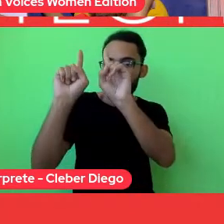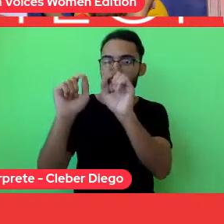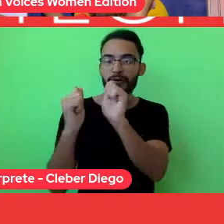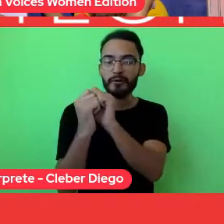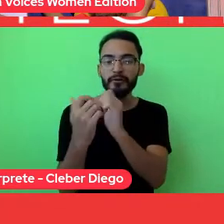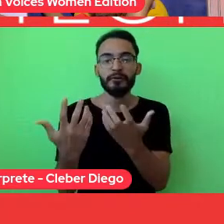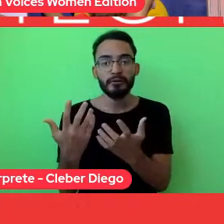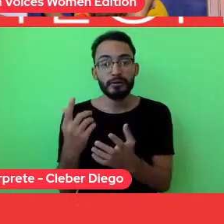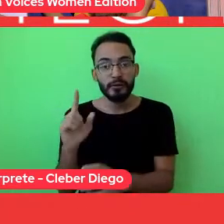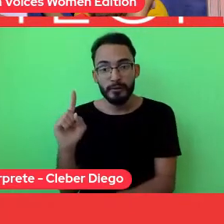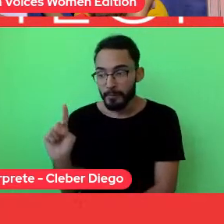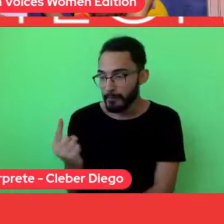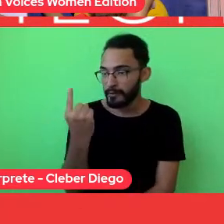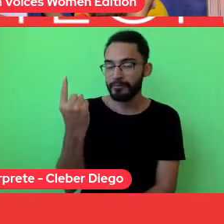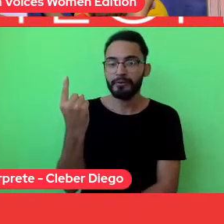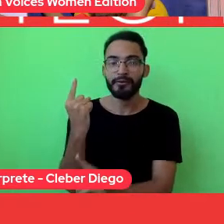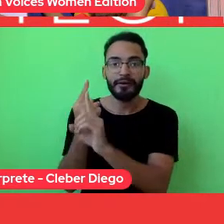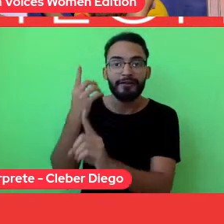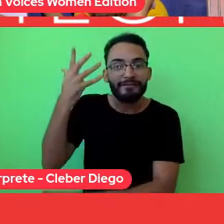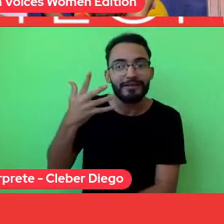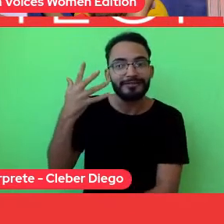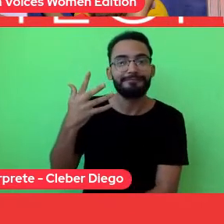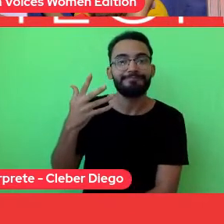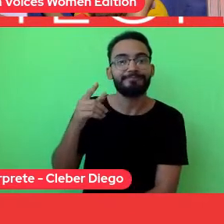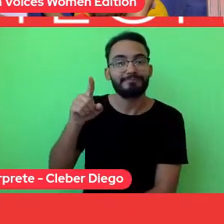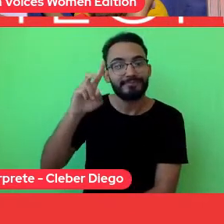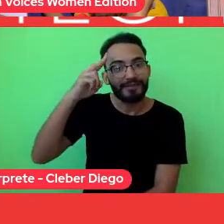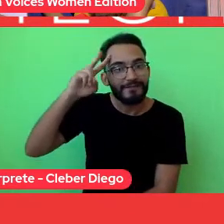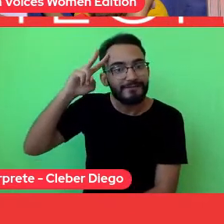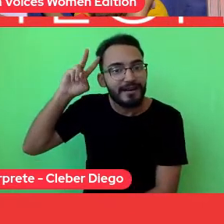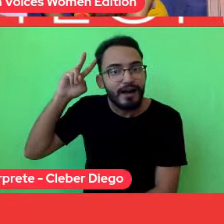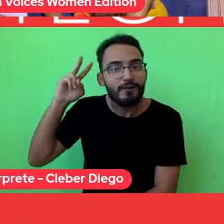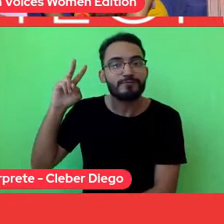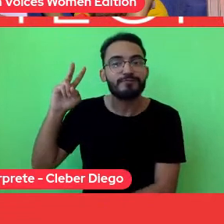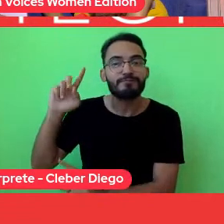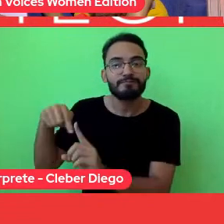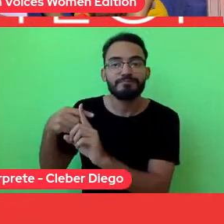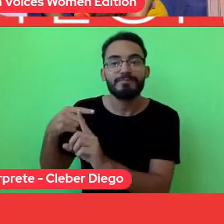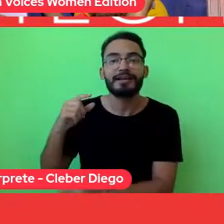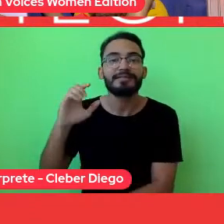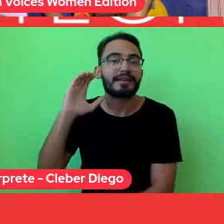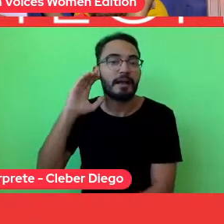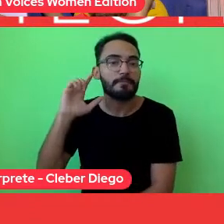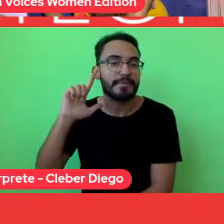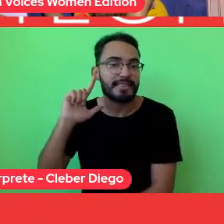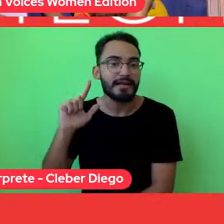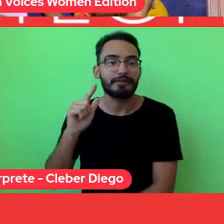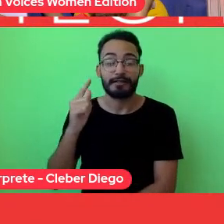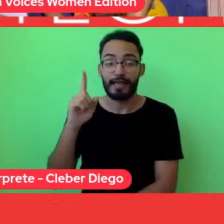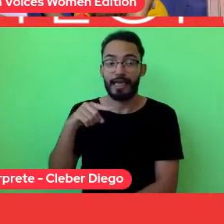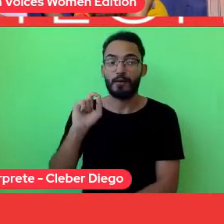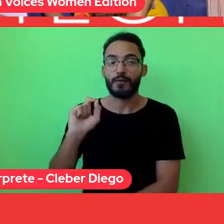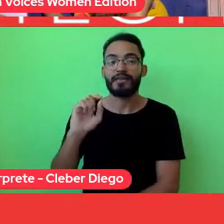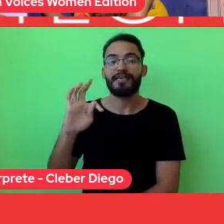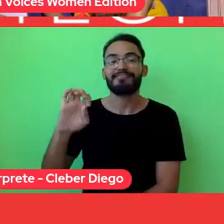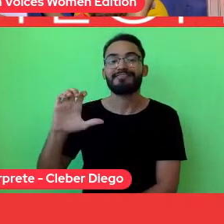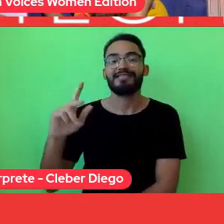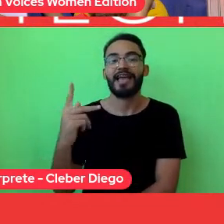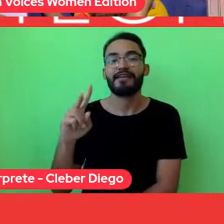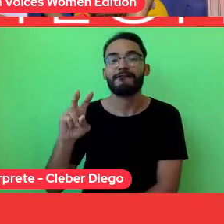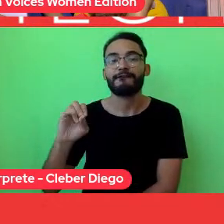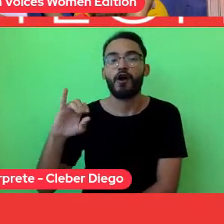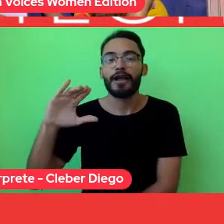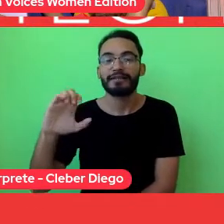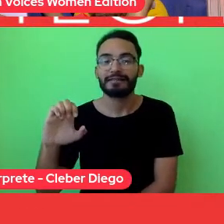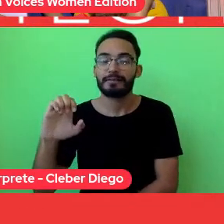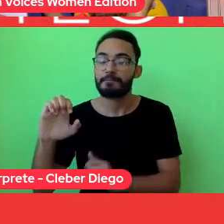um primeiro evento, né? Acho que Val e Camila colocaram aqui um pouquinho do Tech Voice que foi feito ano passado, né, para as